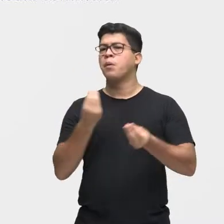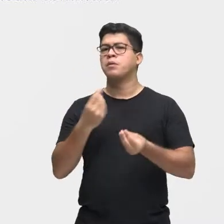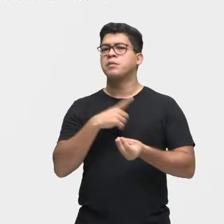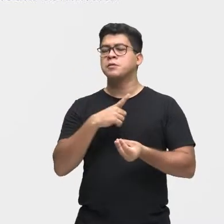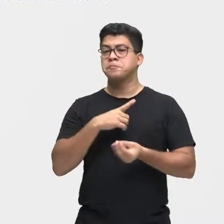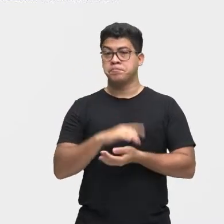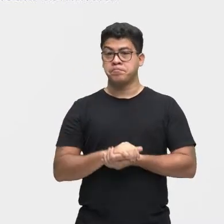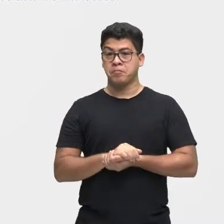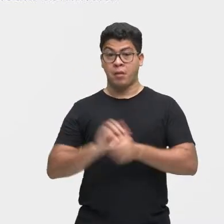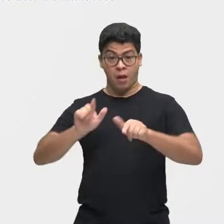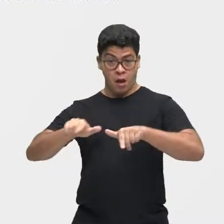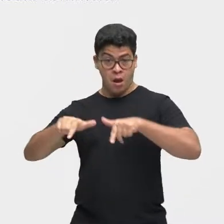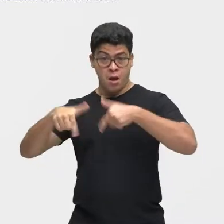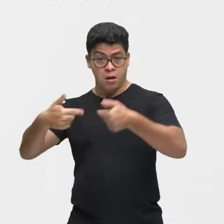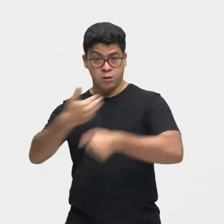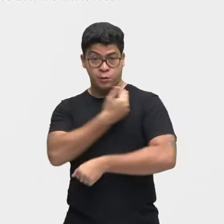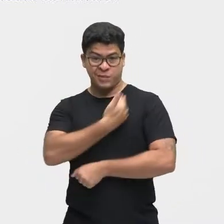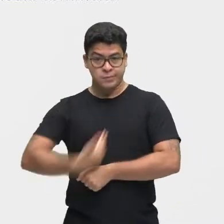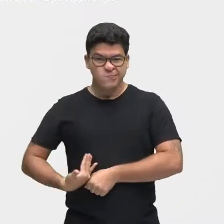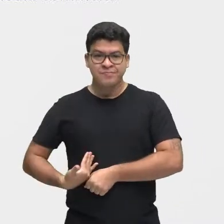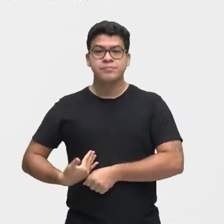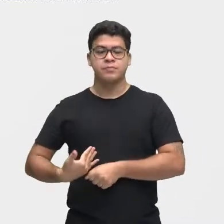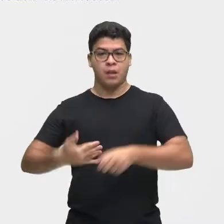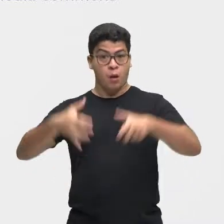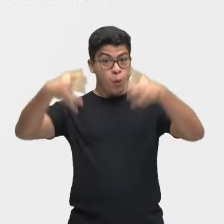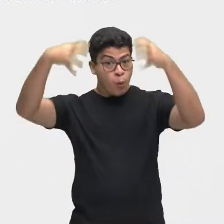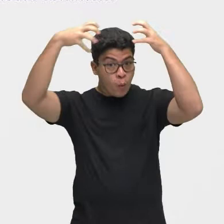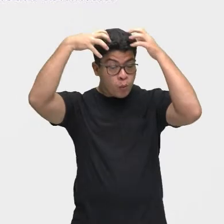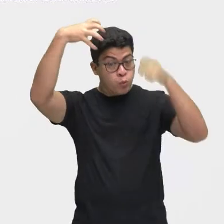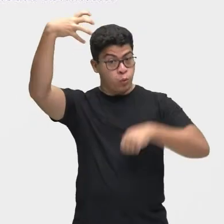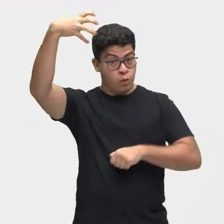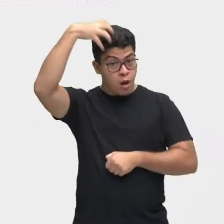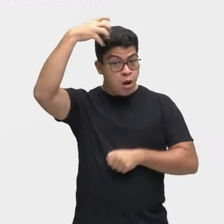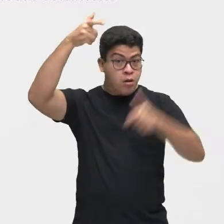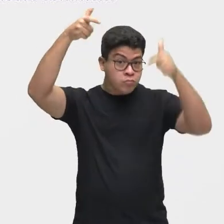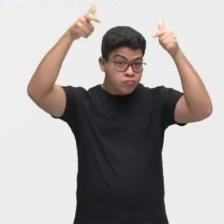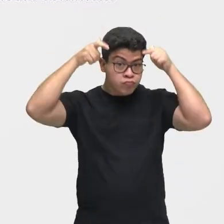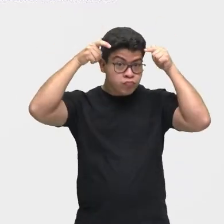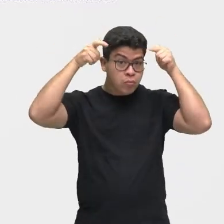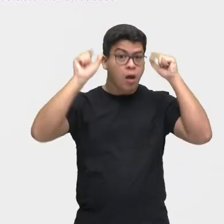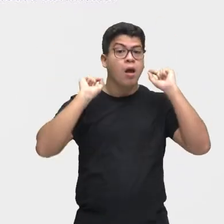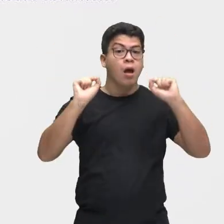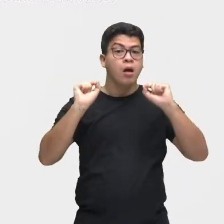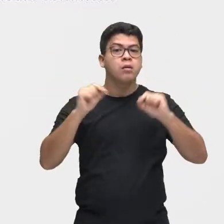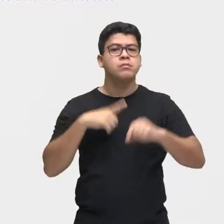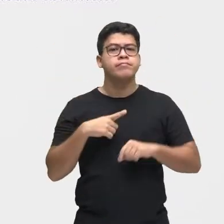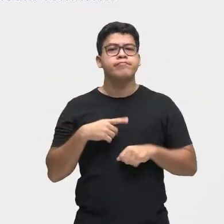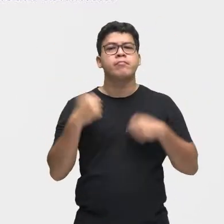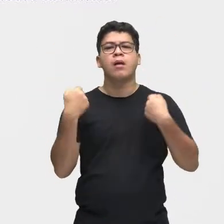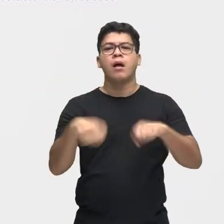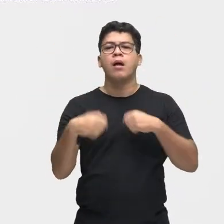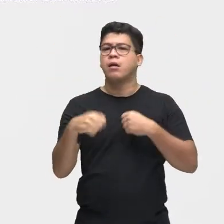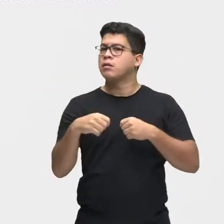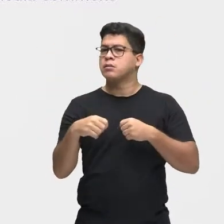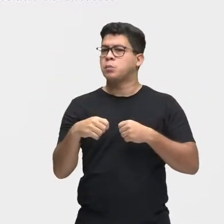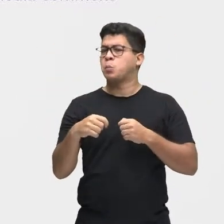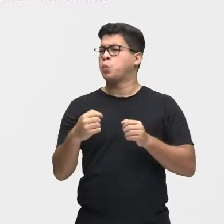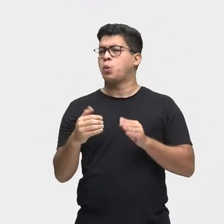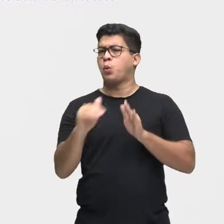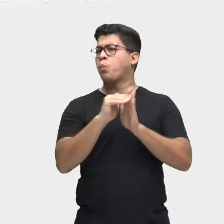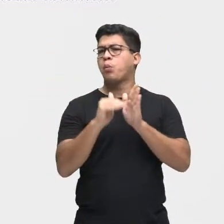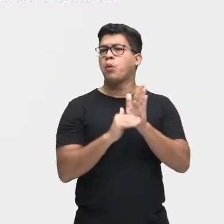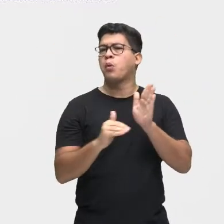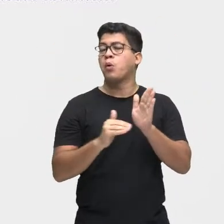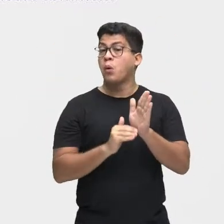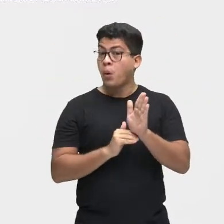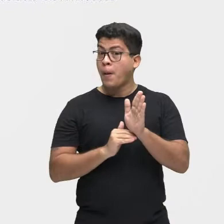não a princípios morais ou religiosos. Para manter a ordem, justifica-se o uso de meios violentos e